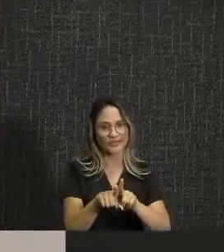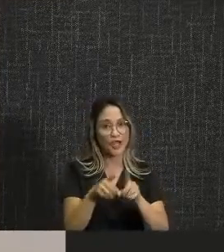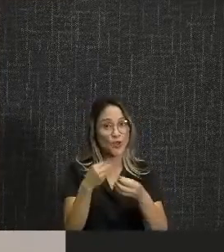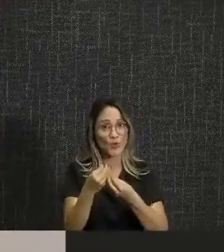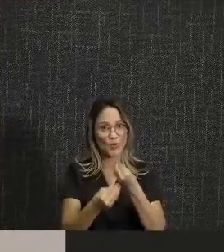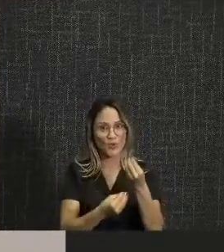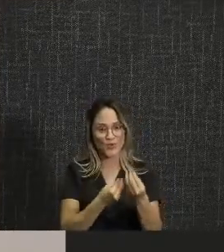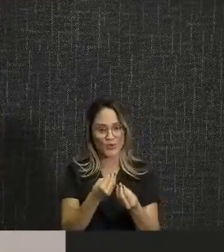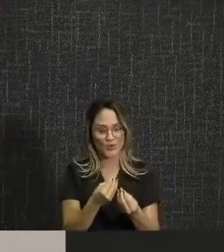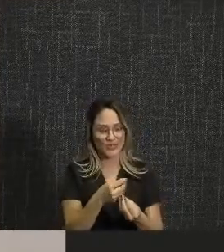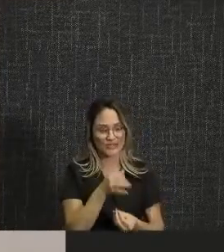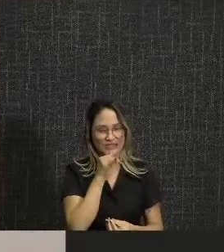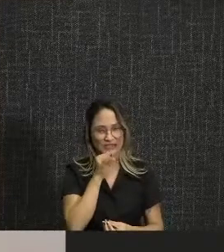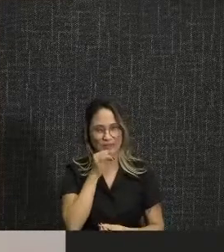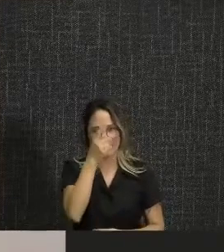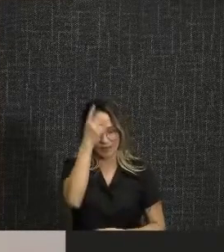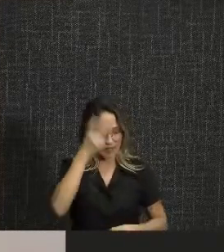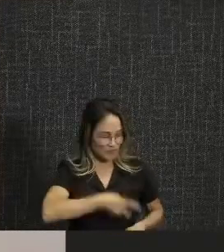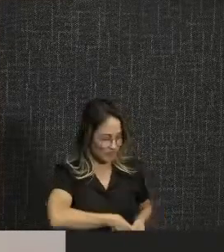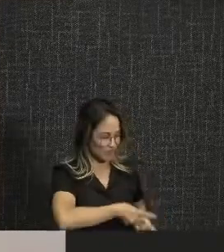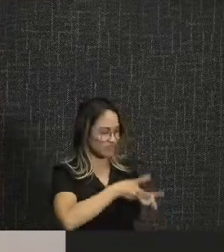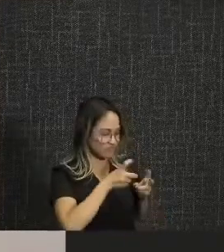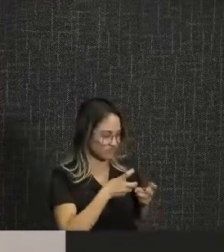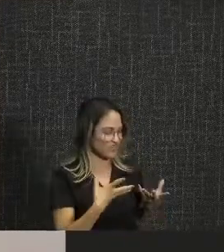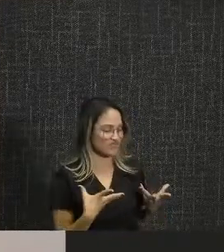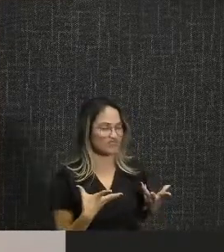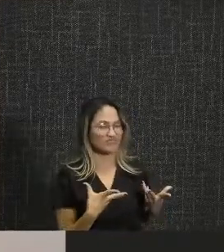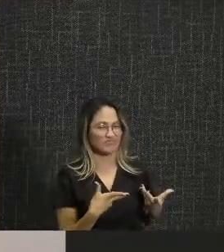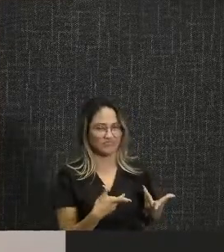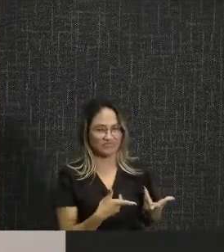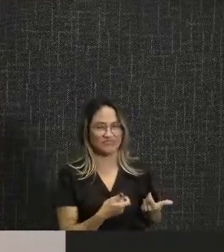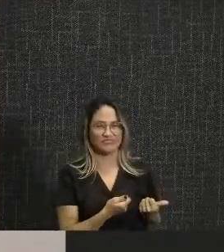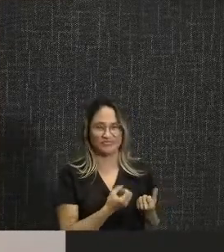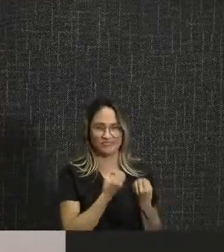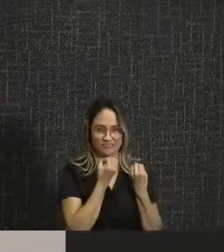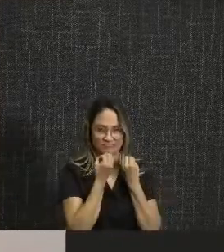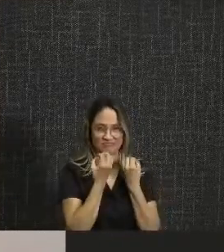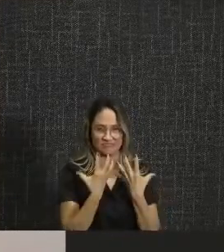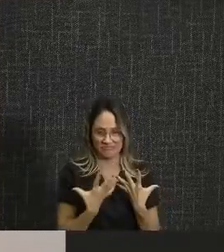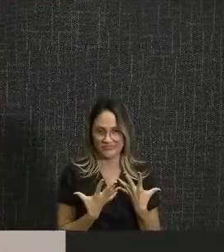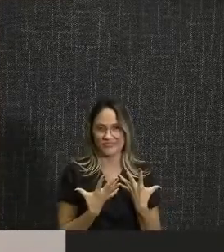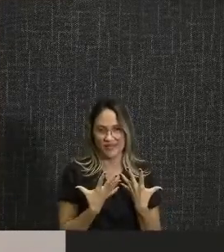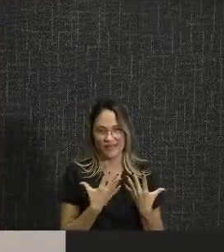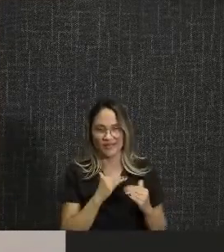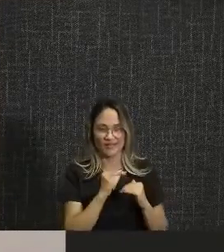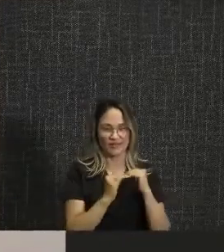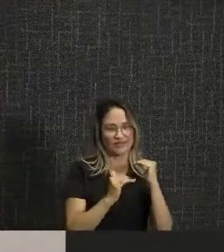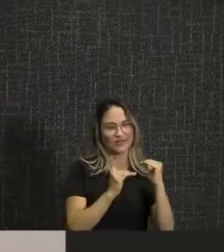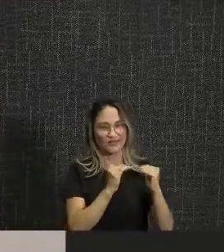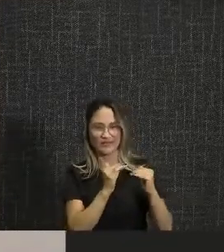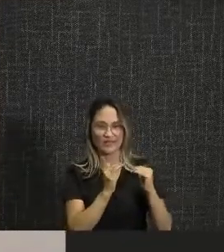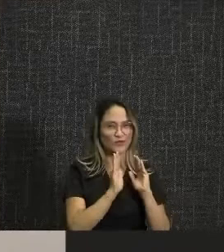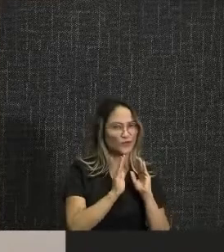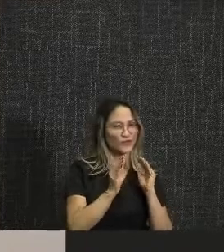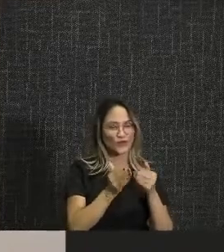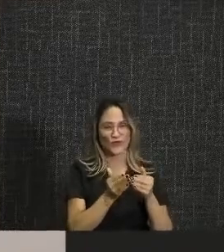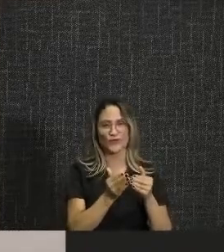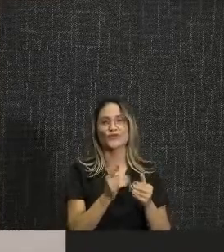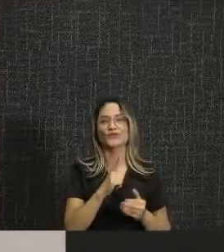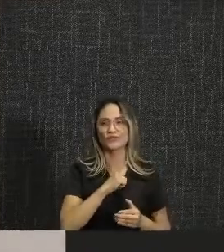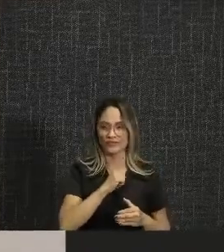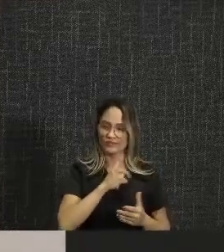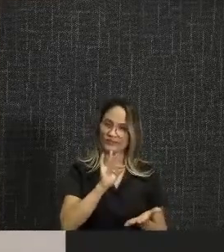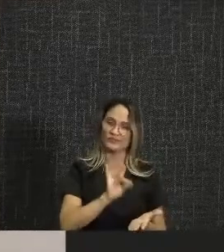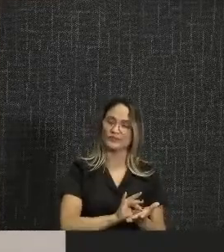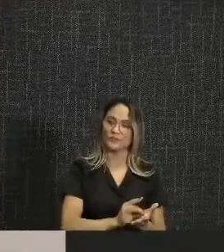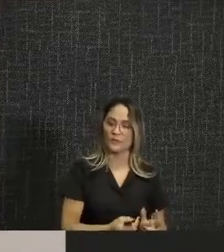é do ramo. Fala, não, esse cara está sabendo muito bem como o negócio dele opera, onde gera valor. E isso é